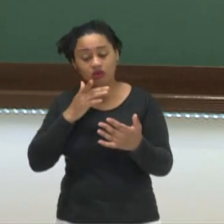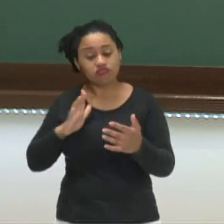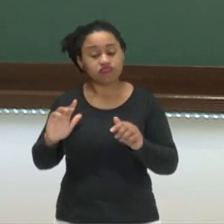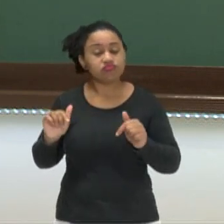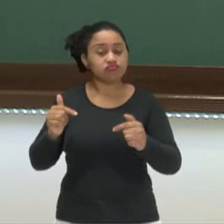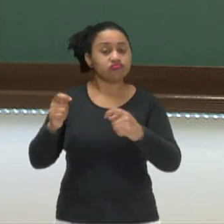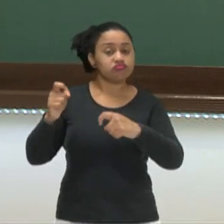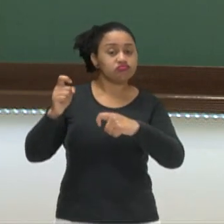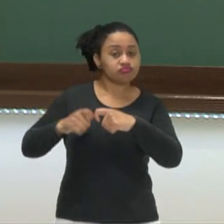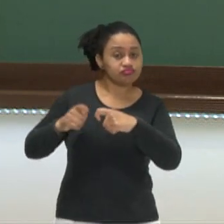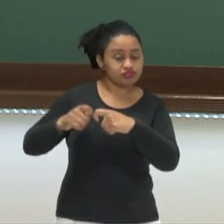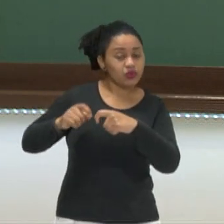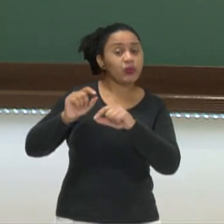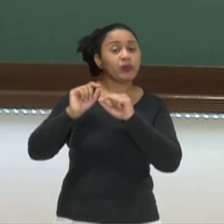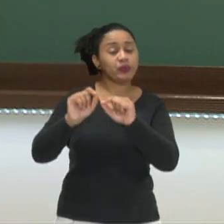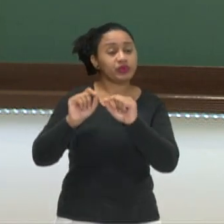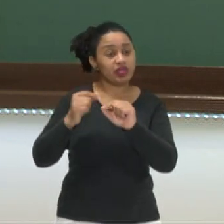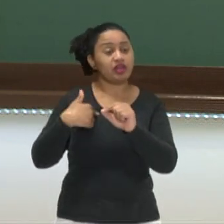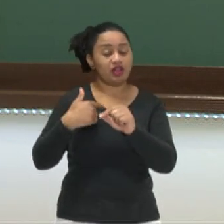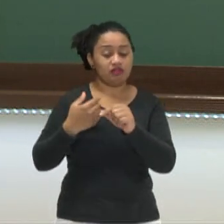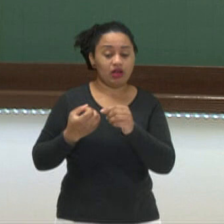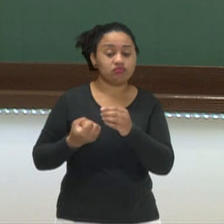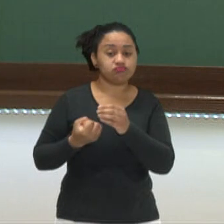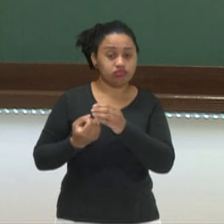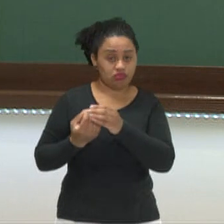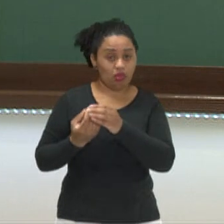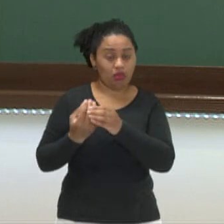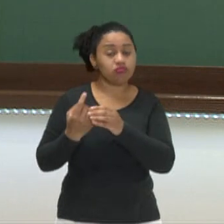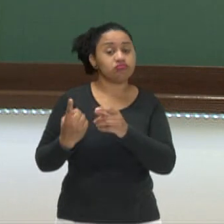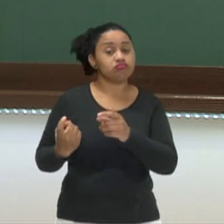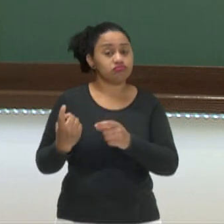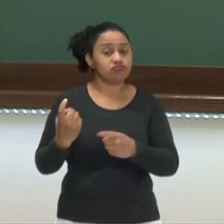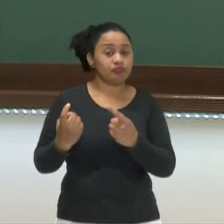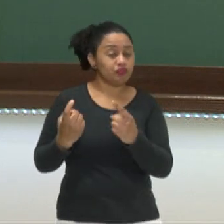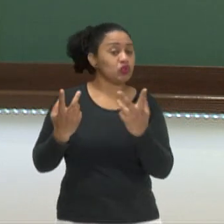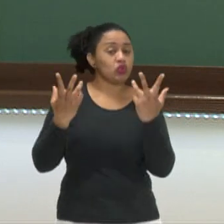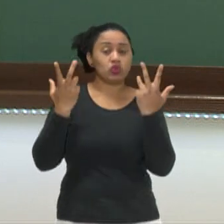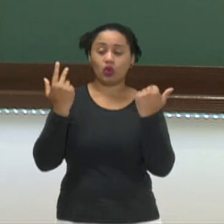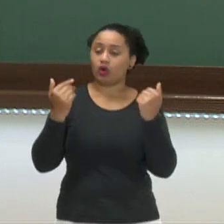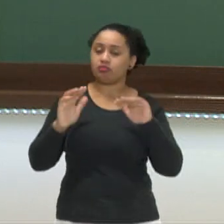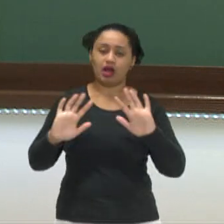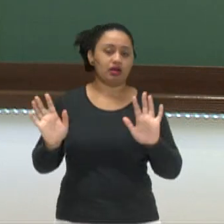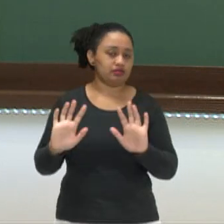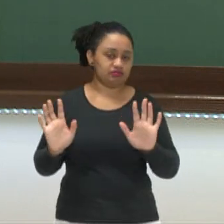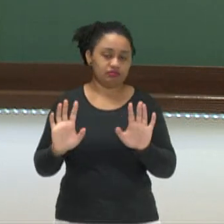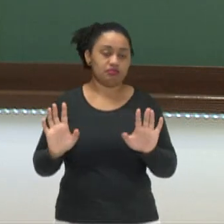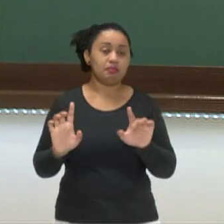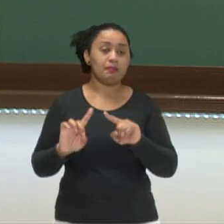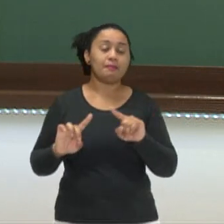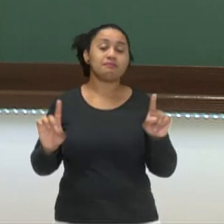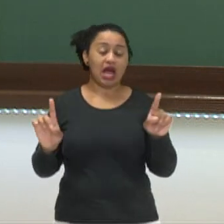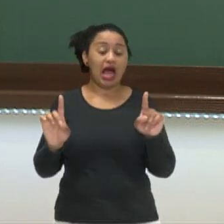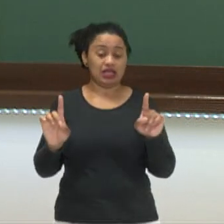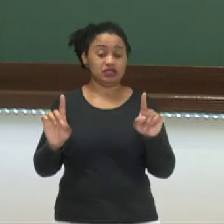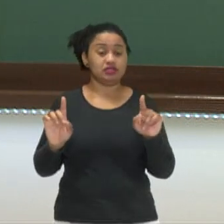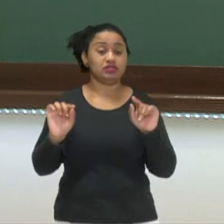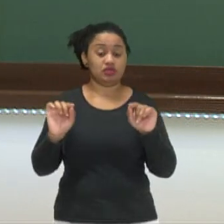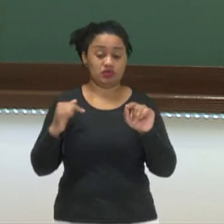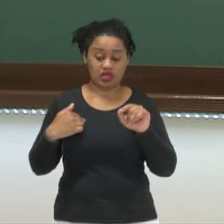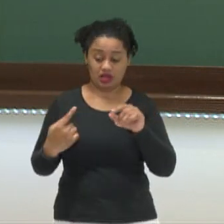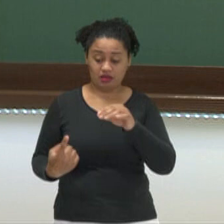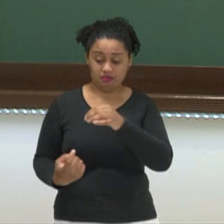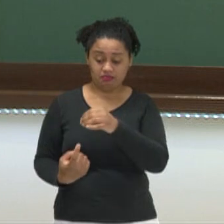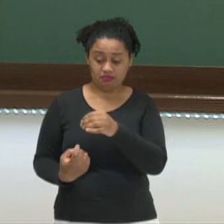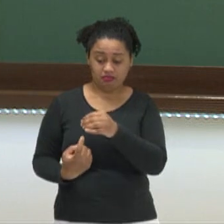relação sexual, ele vai produzir esperma, sêmen, normalmente, tá? Mas no